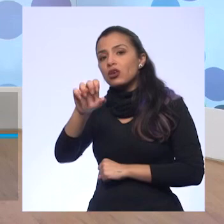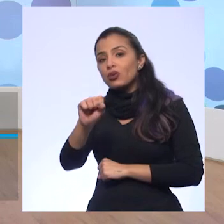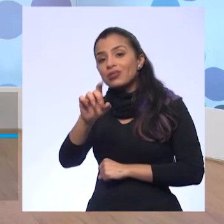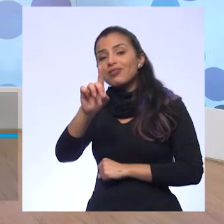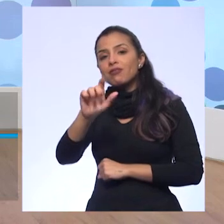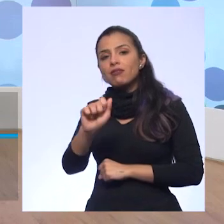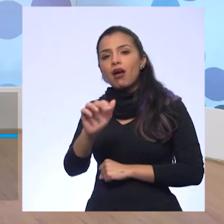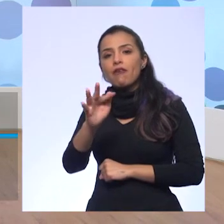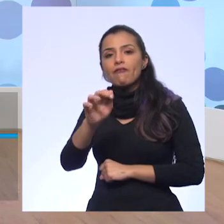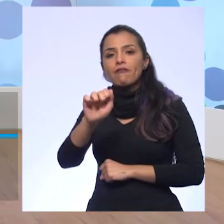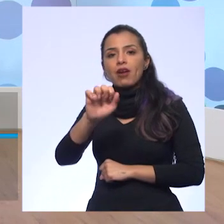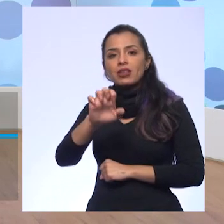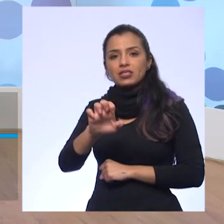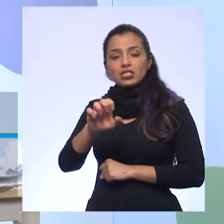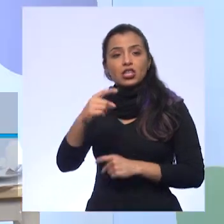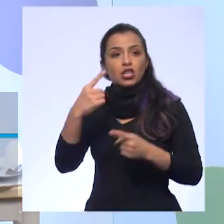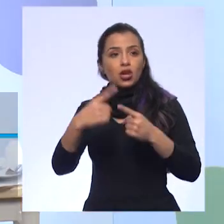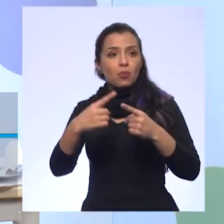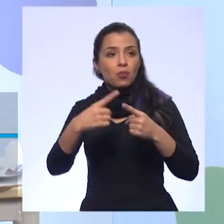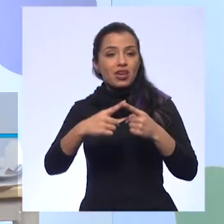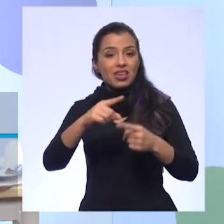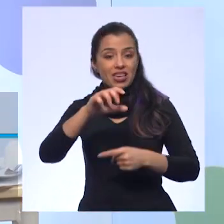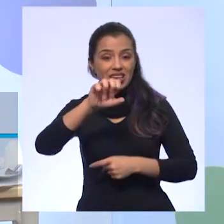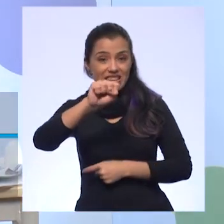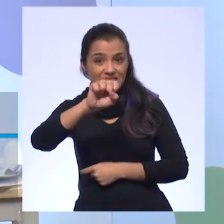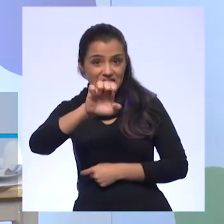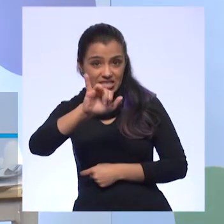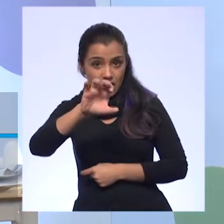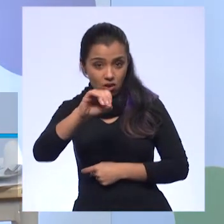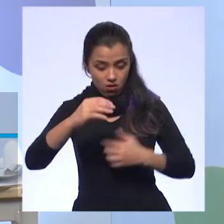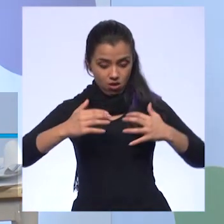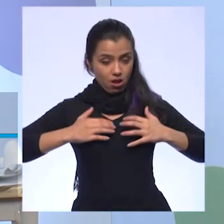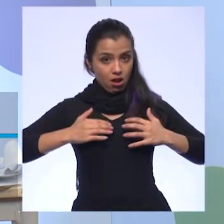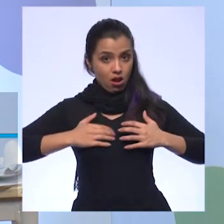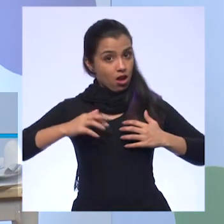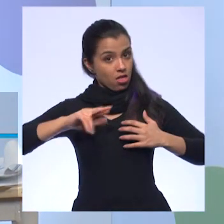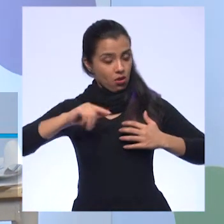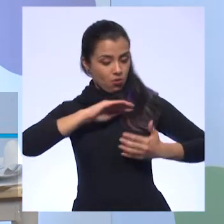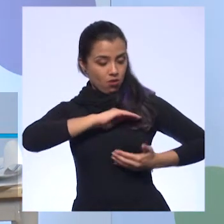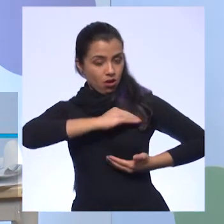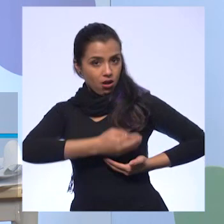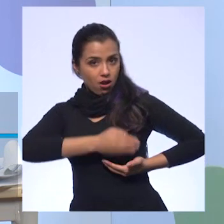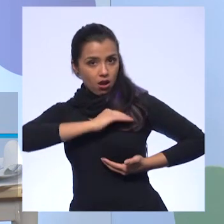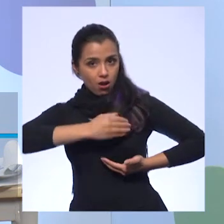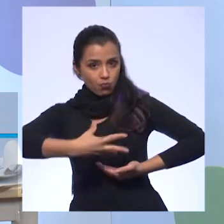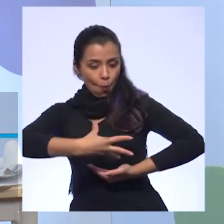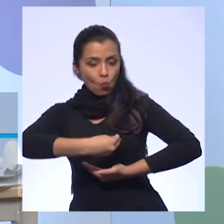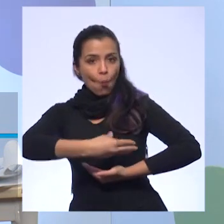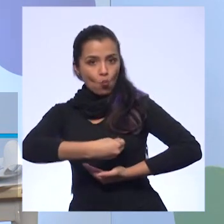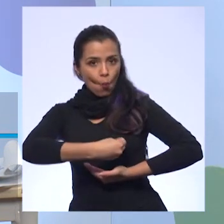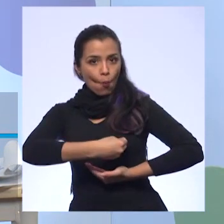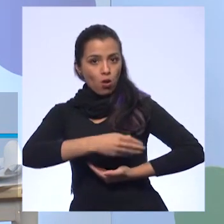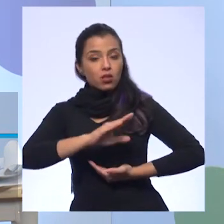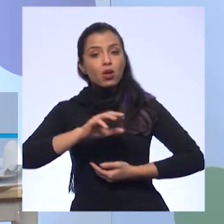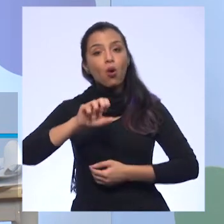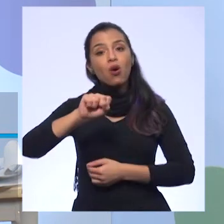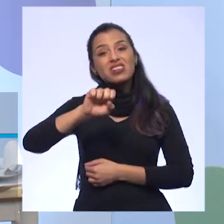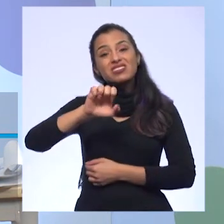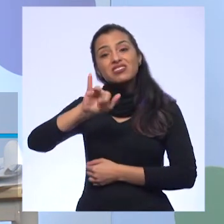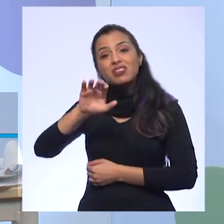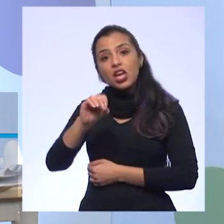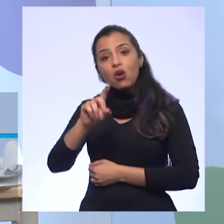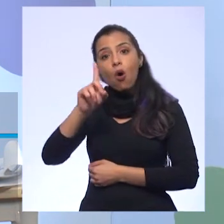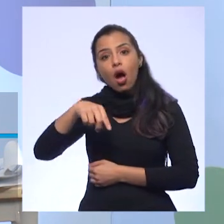normalmente o pessoal acha que seio é isso aqui. Isso aqui, gente, é glândula mamária, tá? O seio, na verdade, são espaços, né? E aqui são seios da